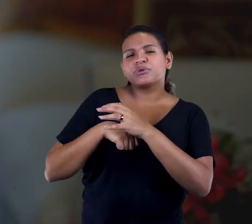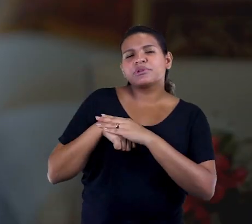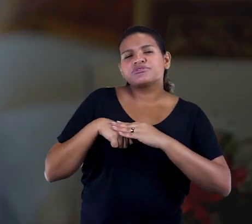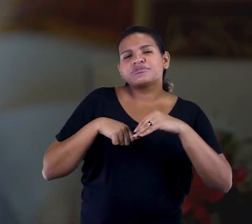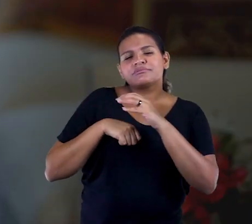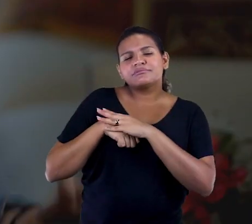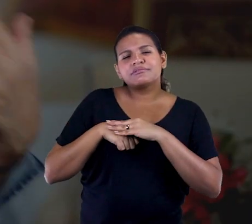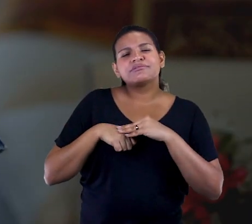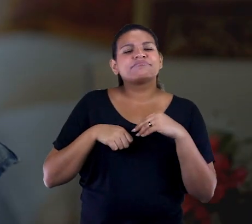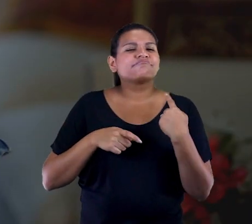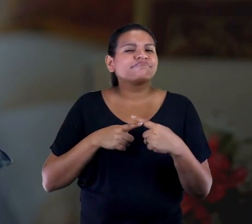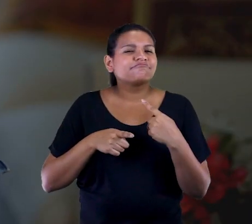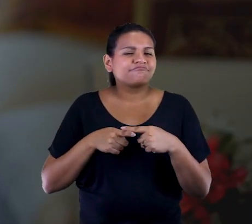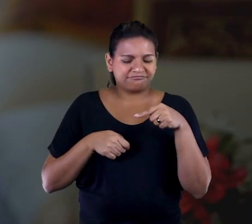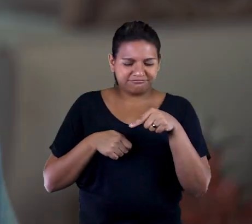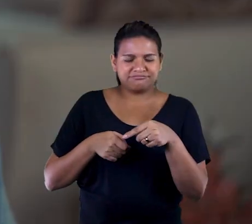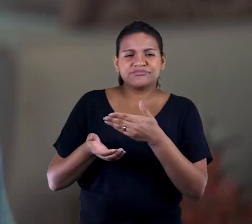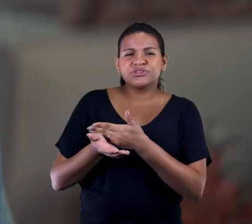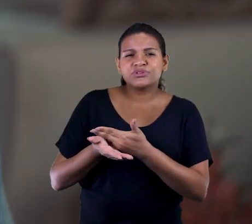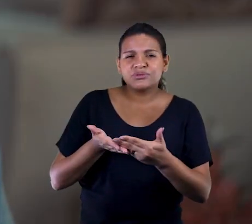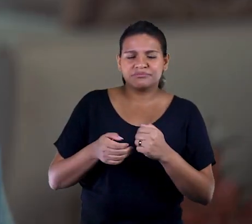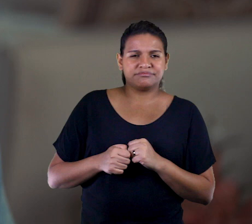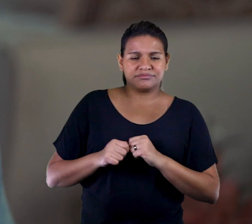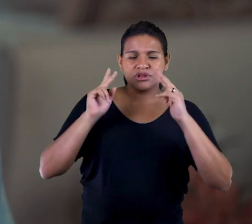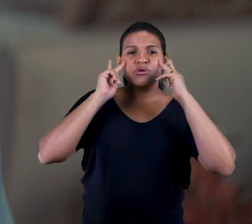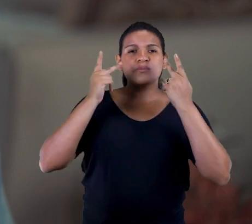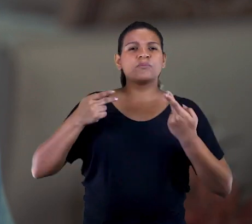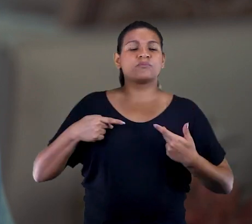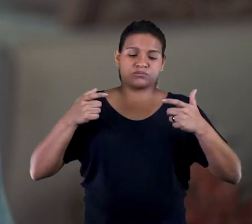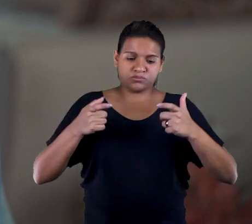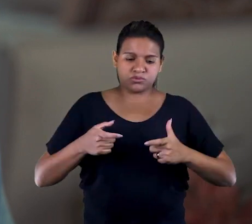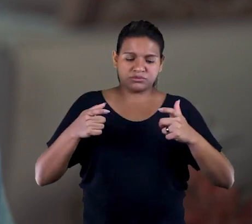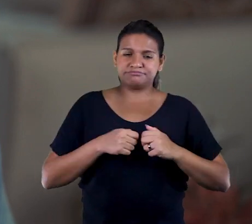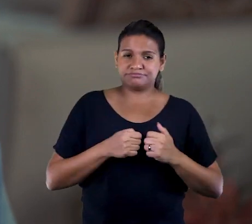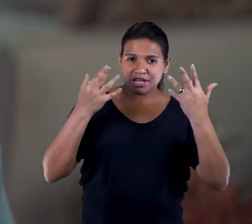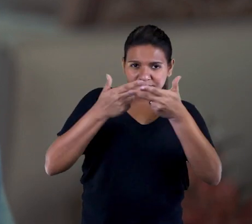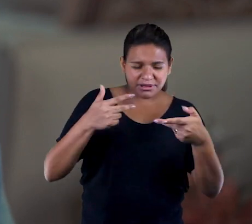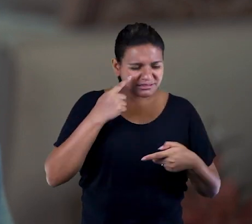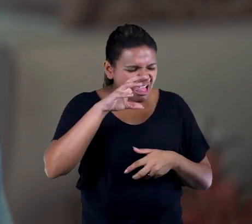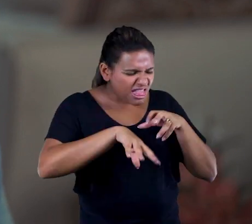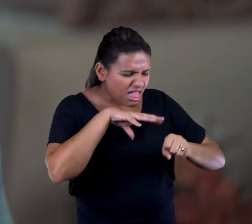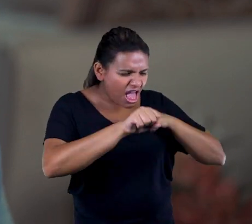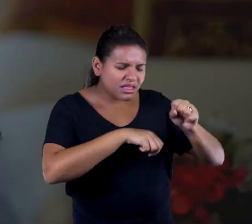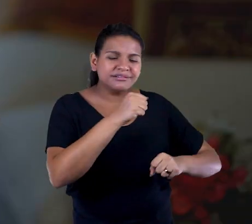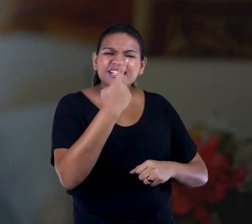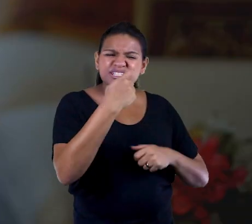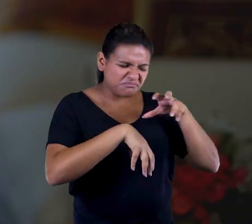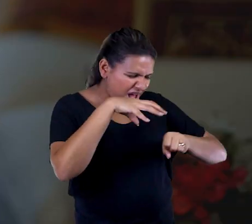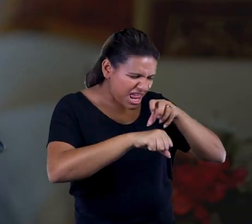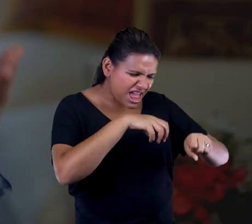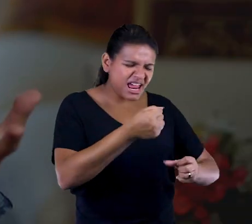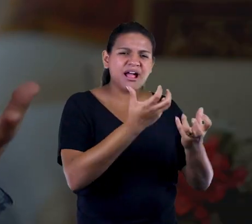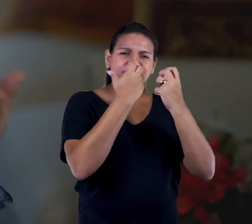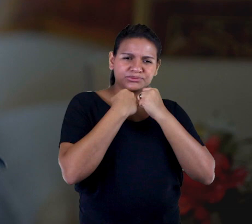coisa da autodomesticação, deles começarem a pegar lixo dos assentamentos humanos, por exemplo. E existe uma outra de que